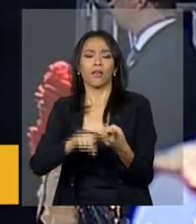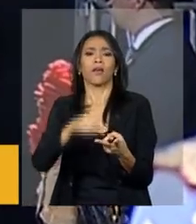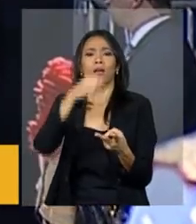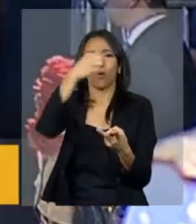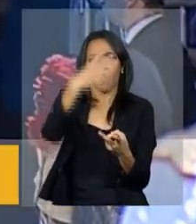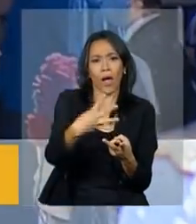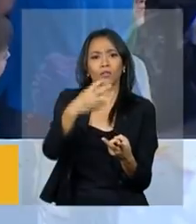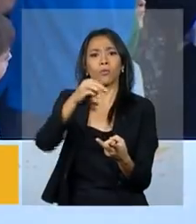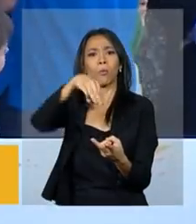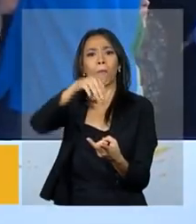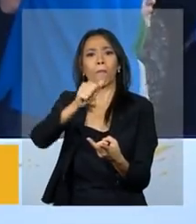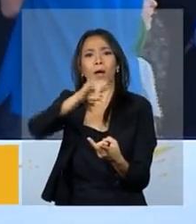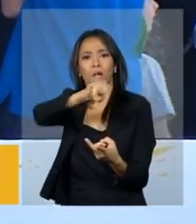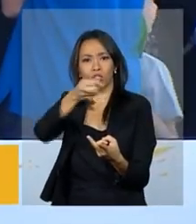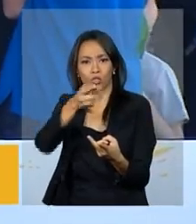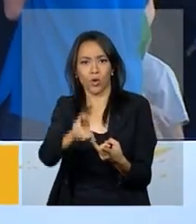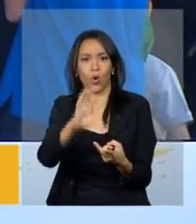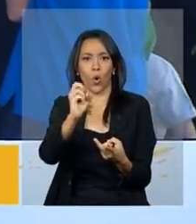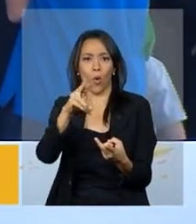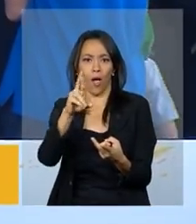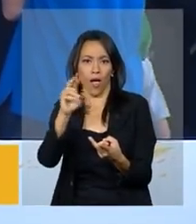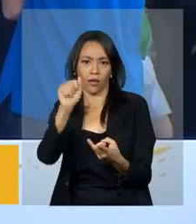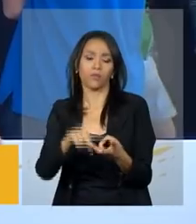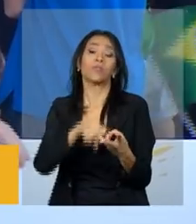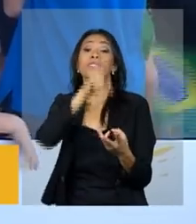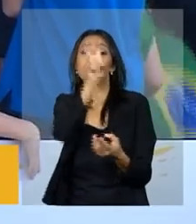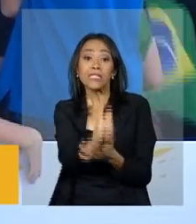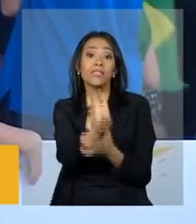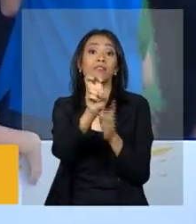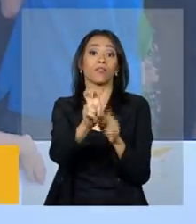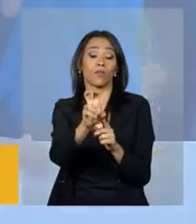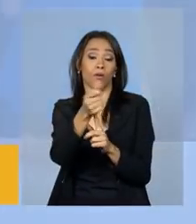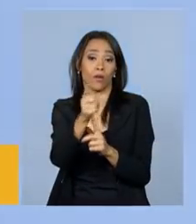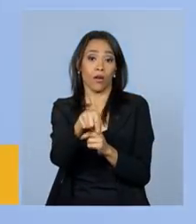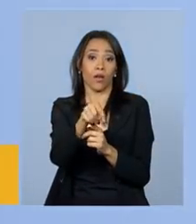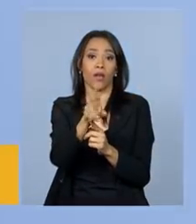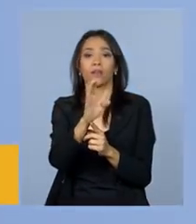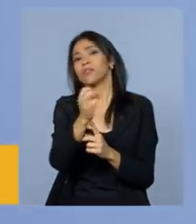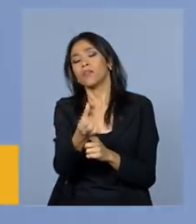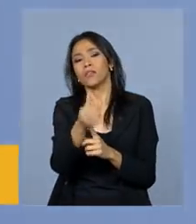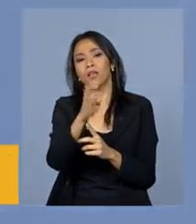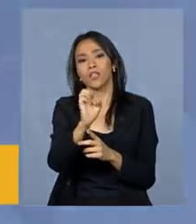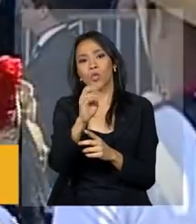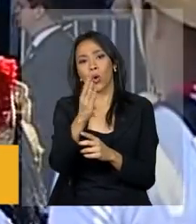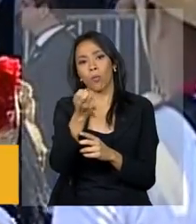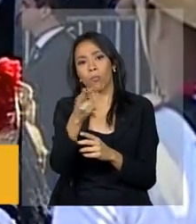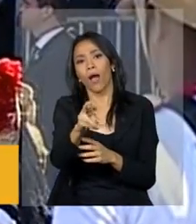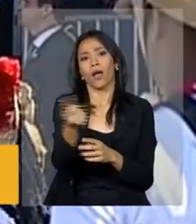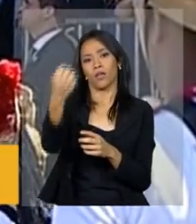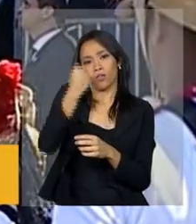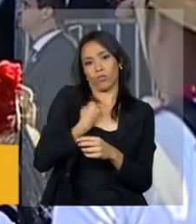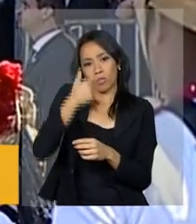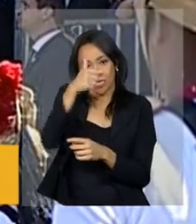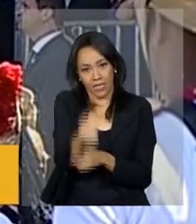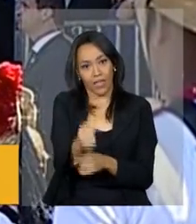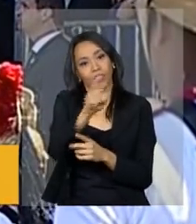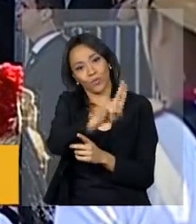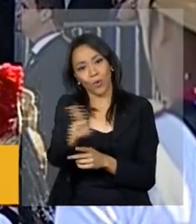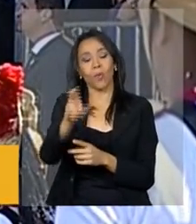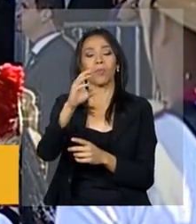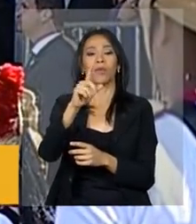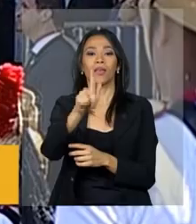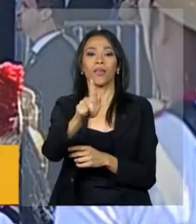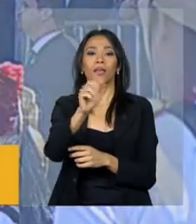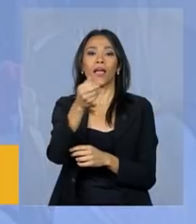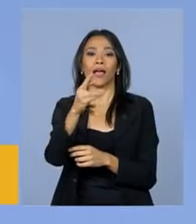Major Conrado. 5, Capitão Gasparello. Número 6, Tenente Coronel Escobar. E número 7 é o Major Garcia. A